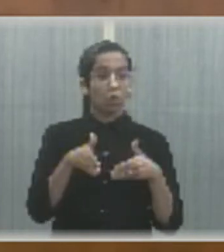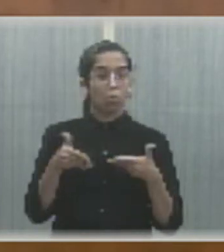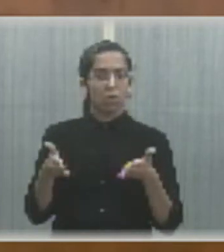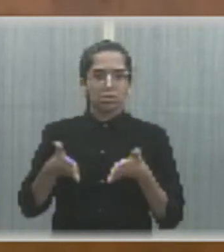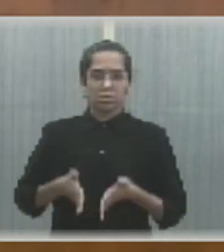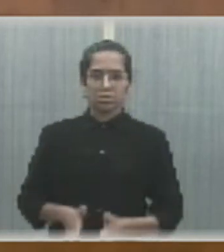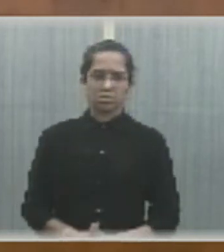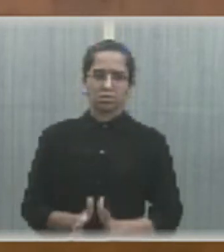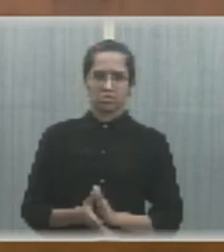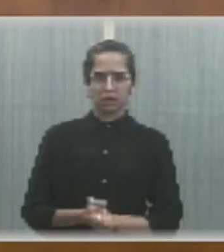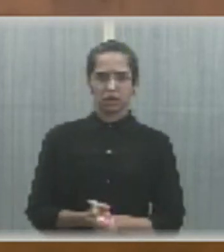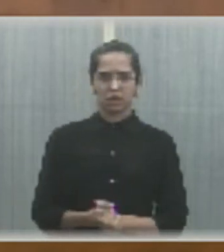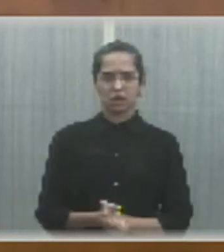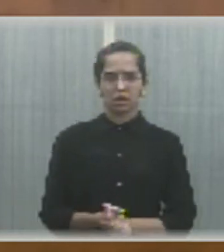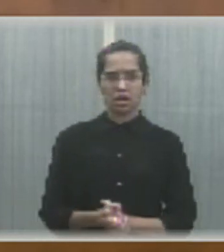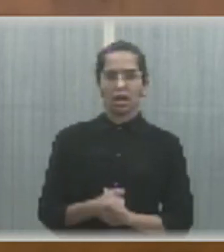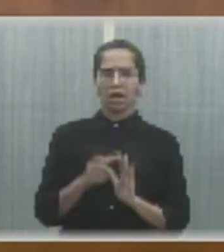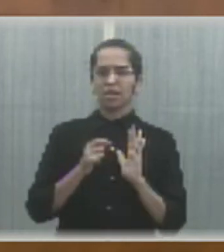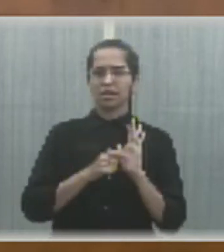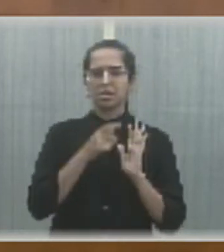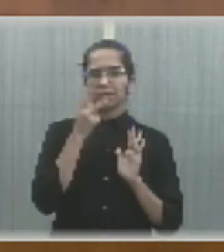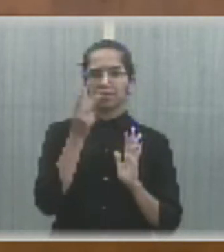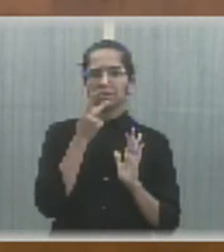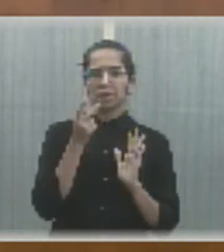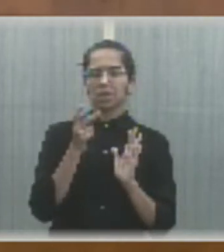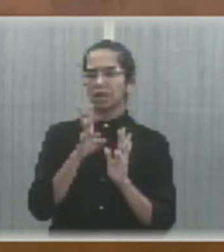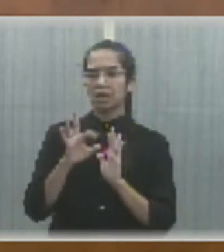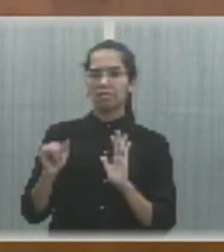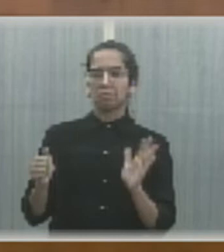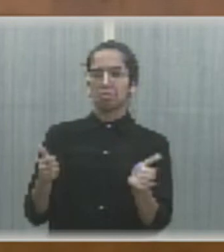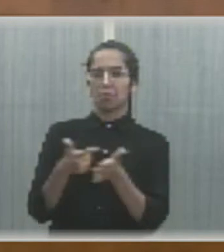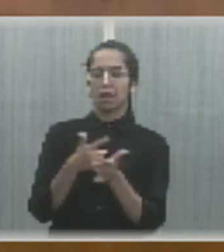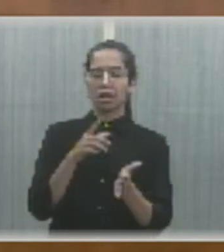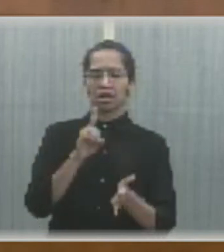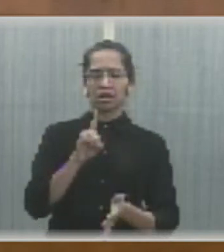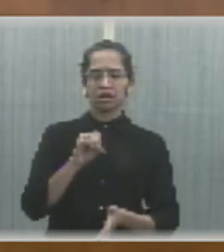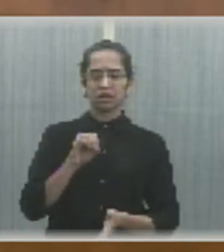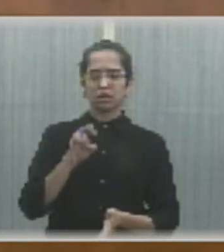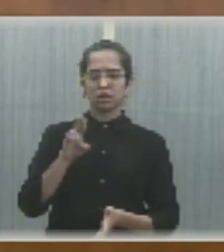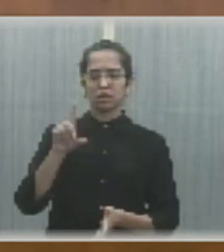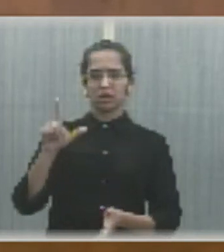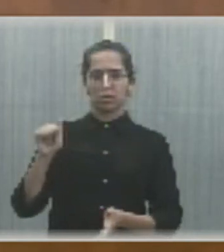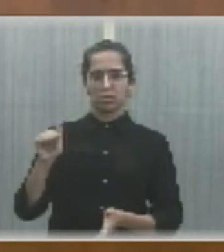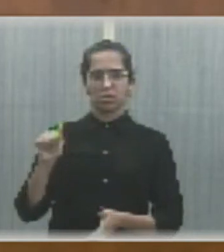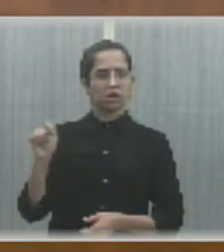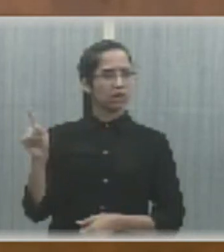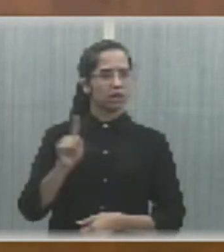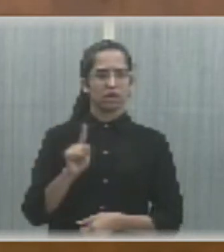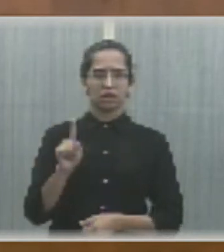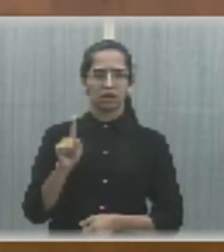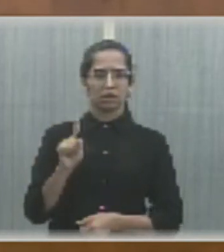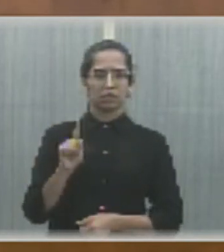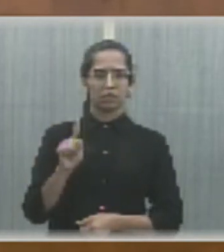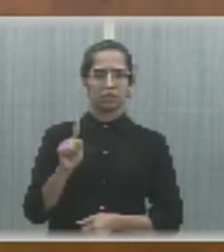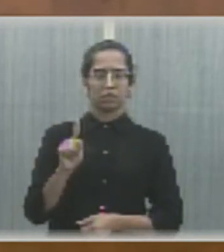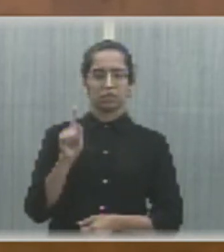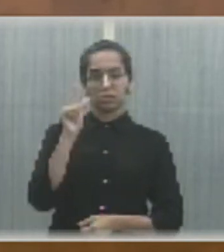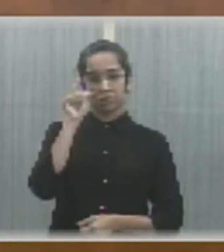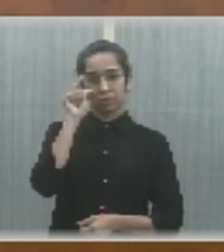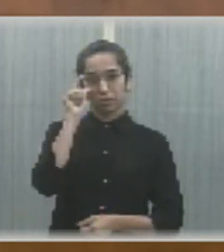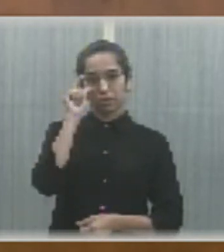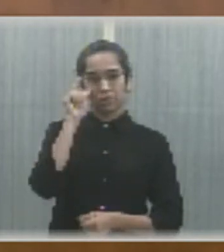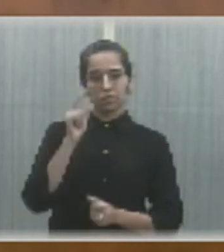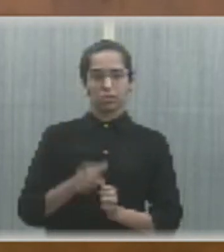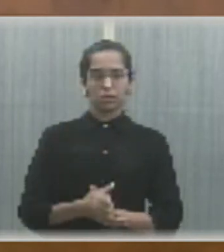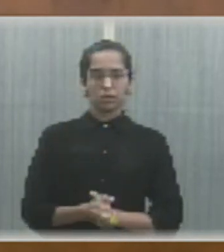ela não cobra a doula, aqui não está dizendo que vai cobrar a doula. A cobrança de doula aqui não tem. Isso aí